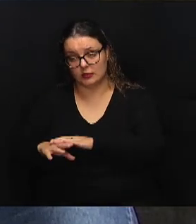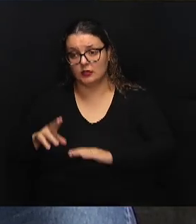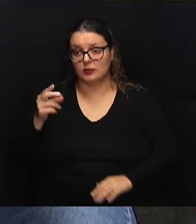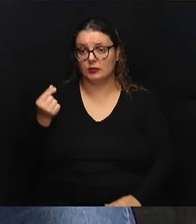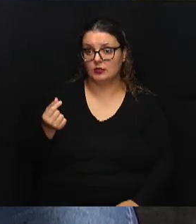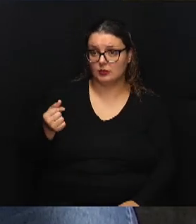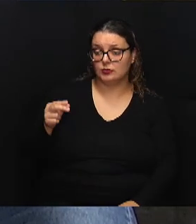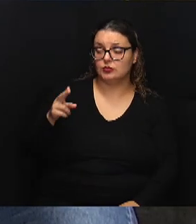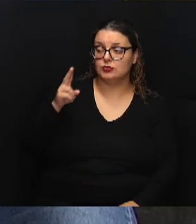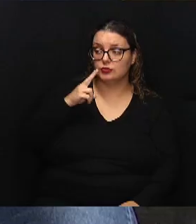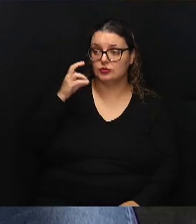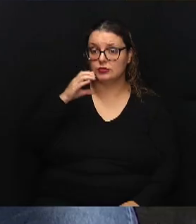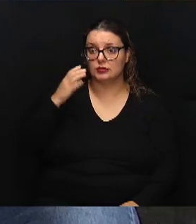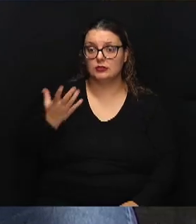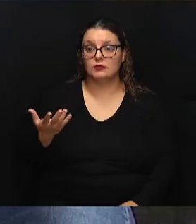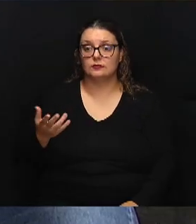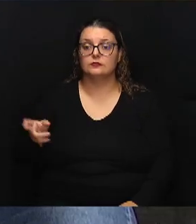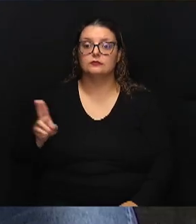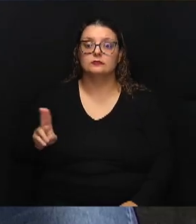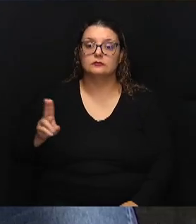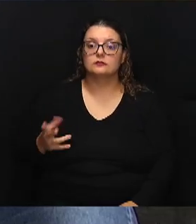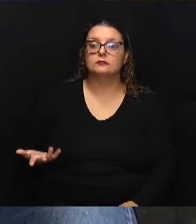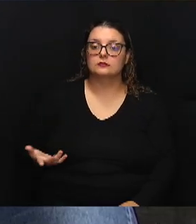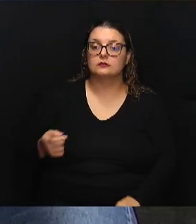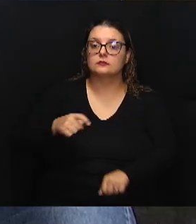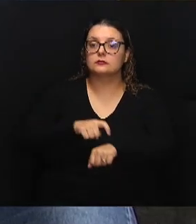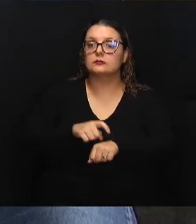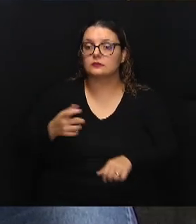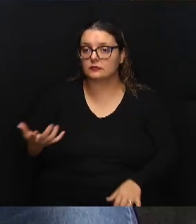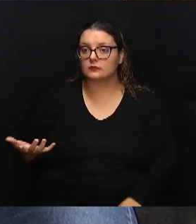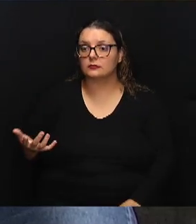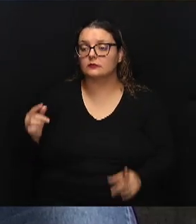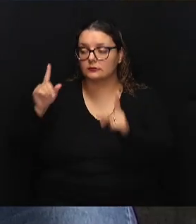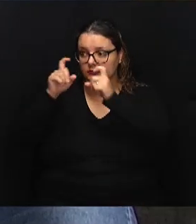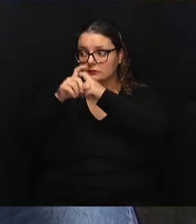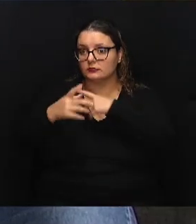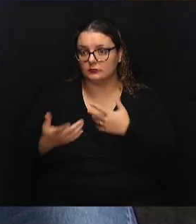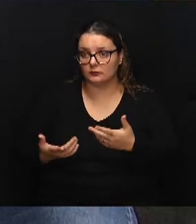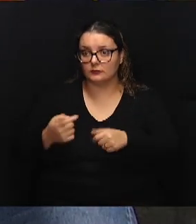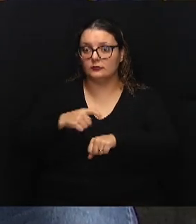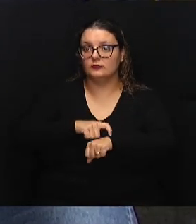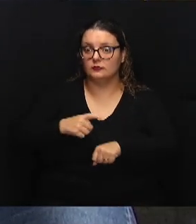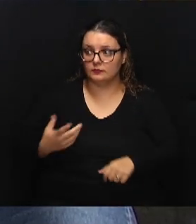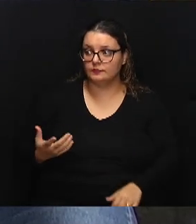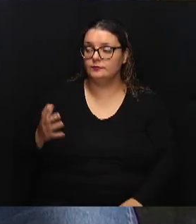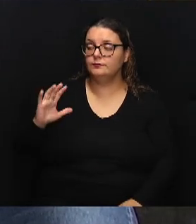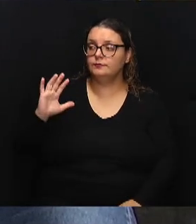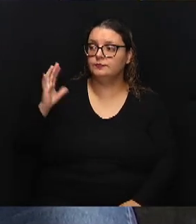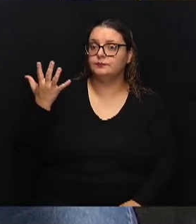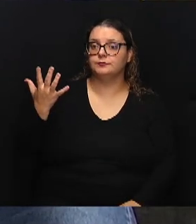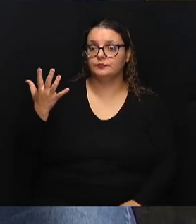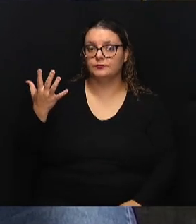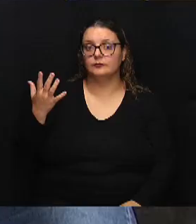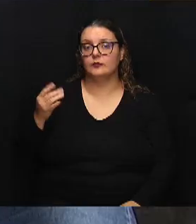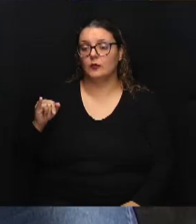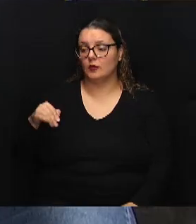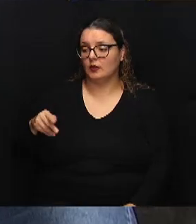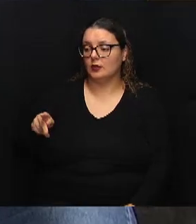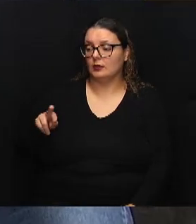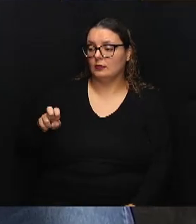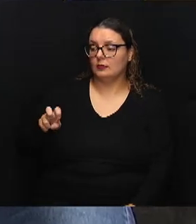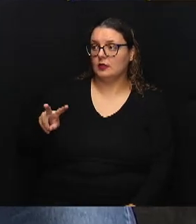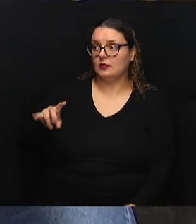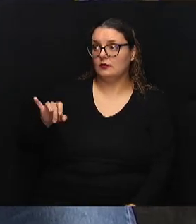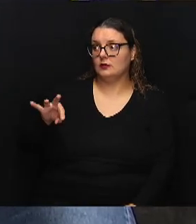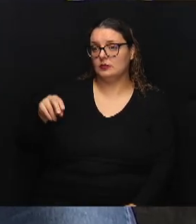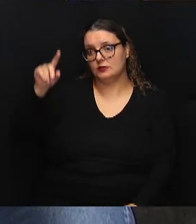pode colocar elas, poder usufruir num momento de dificuldades, né, num momento que acontece um imprevisto lá no nosso dia a